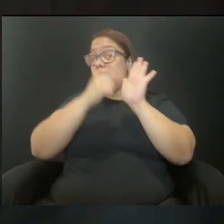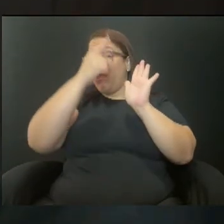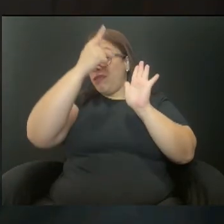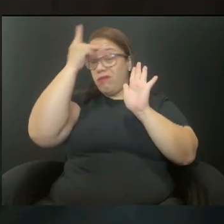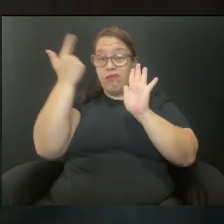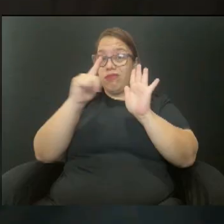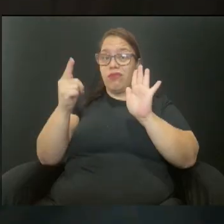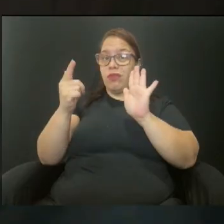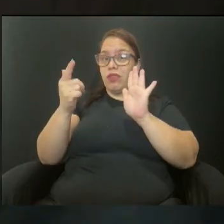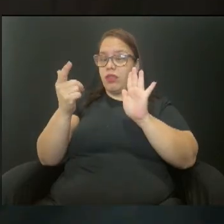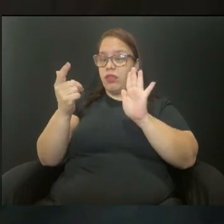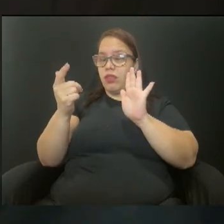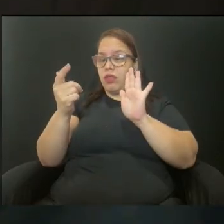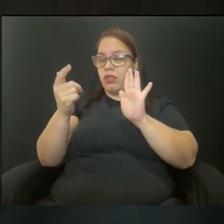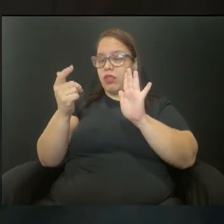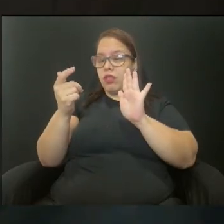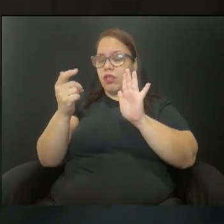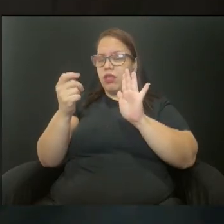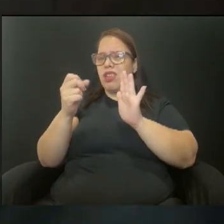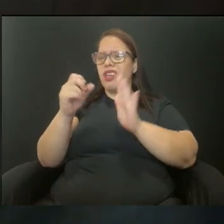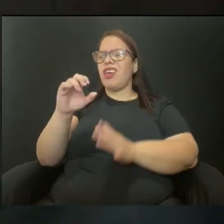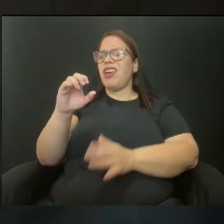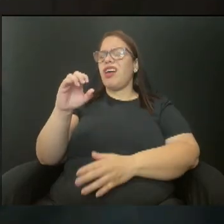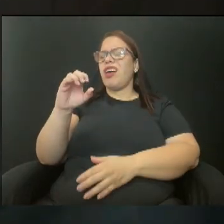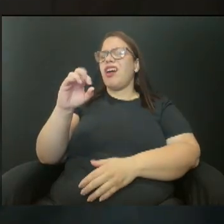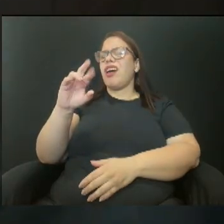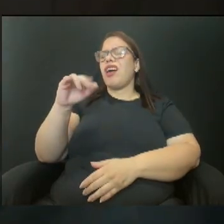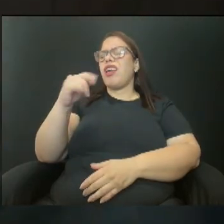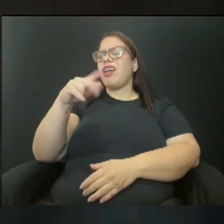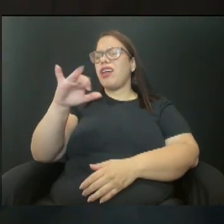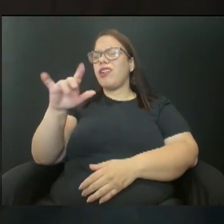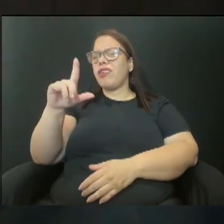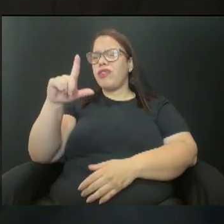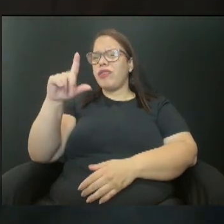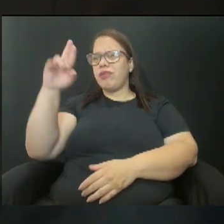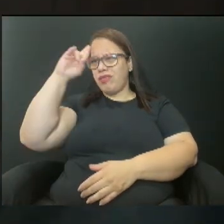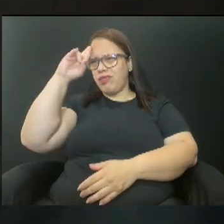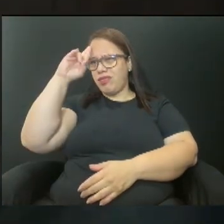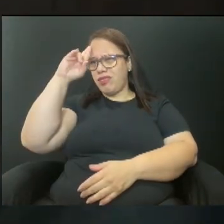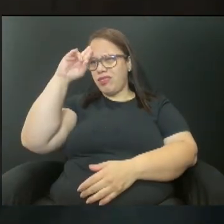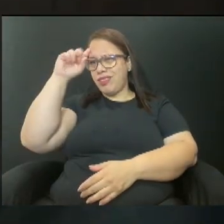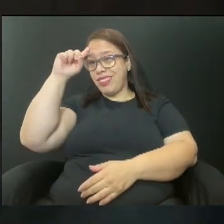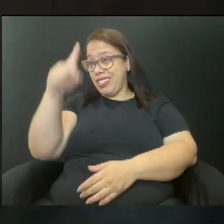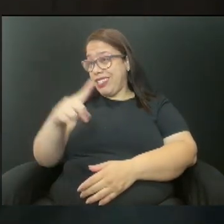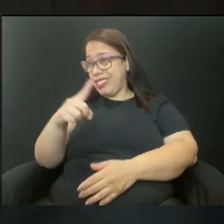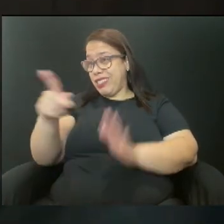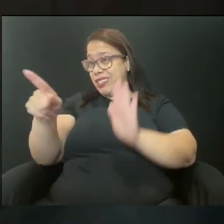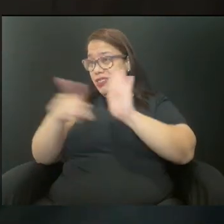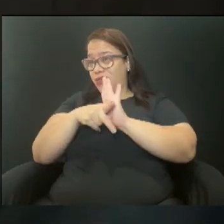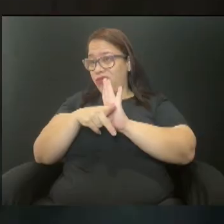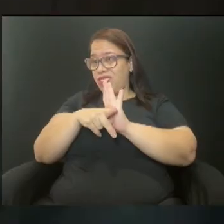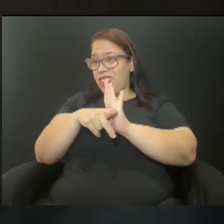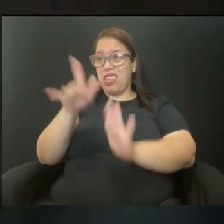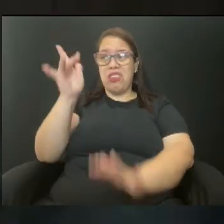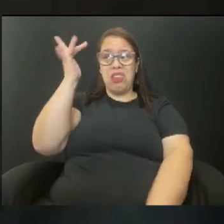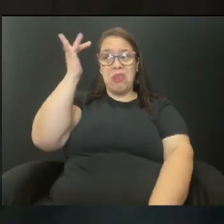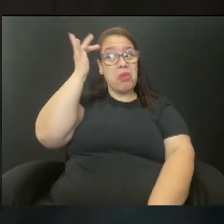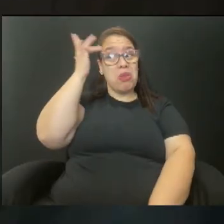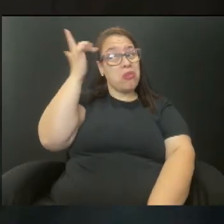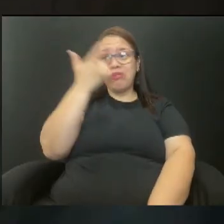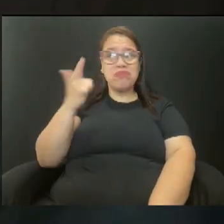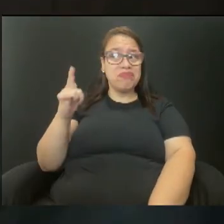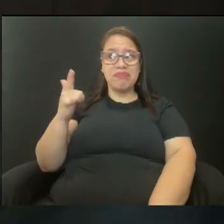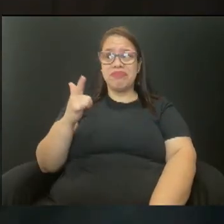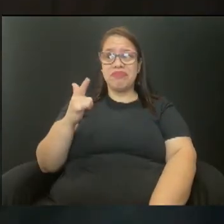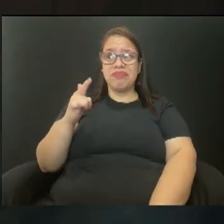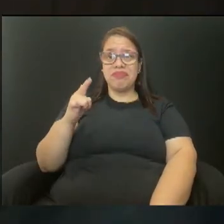credenciais, seria nesse sentido, de tomar as próprias decisões, de que ela é imatura para tomar decisões, ou ela tem que